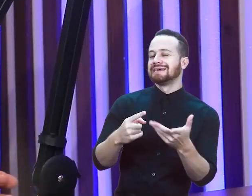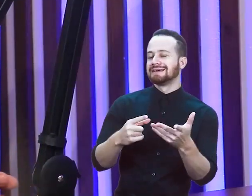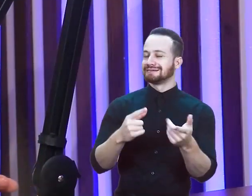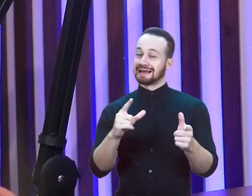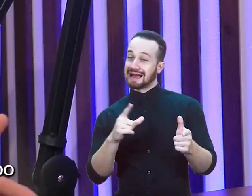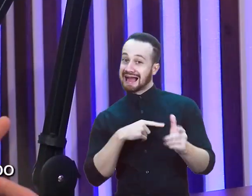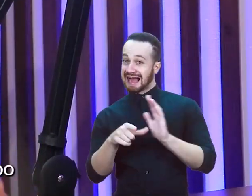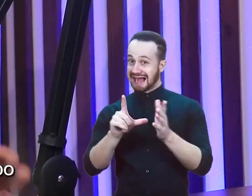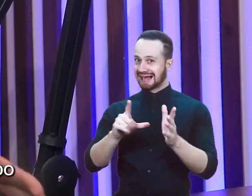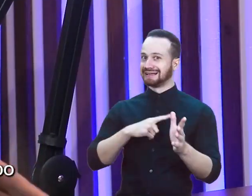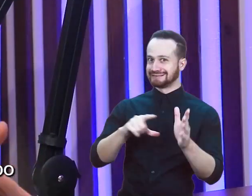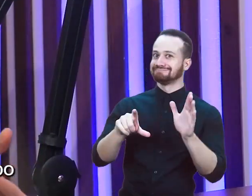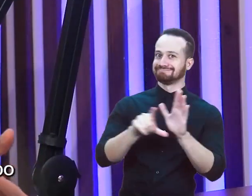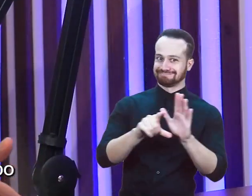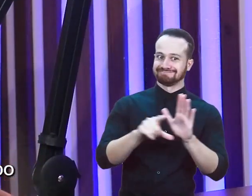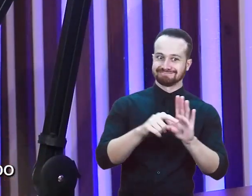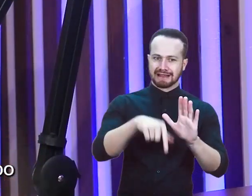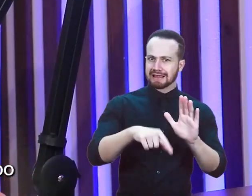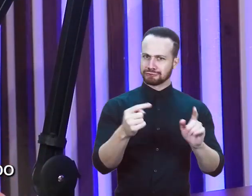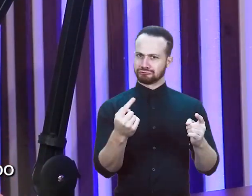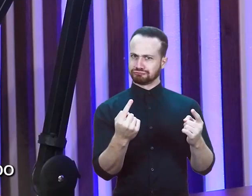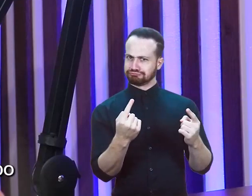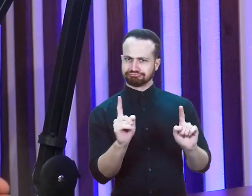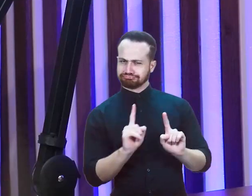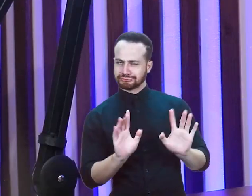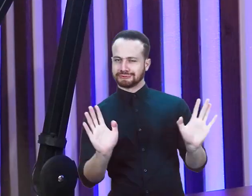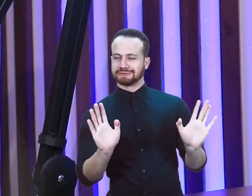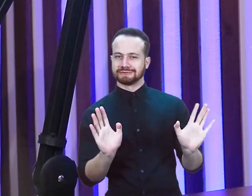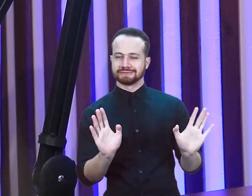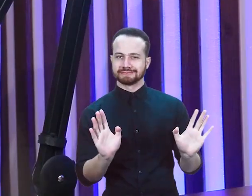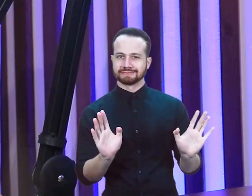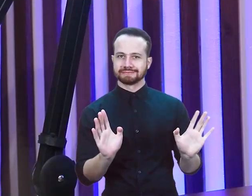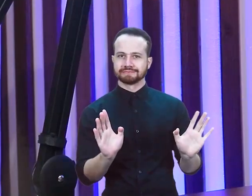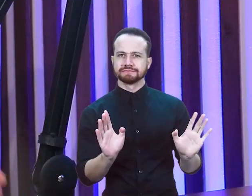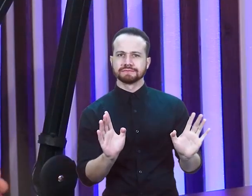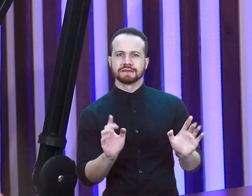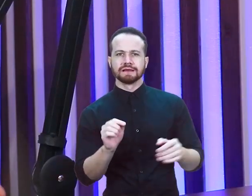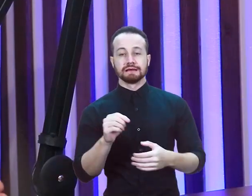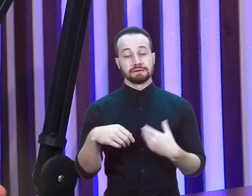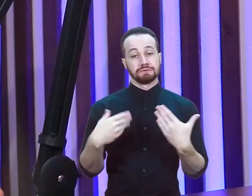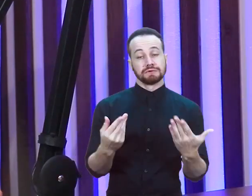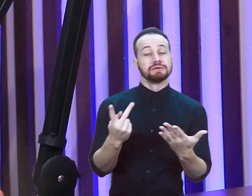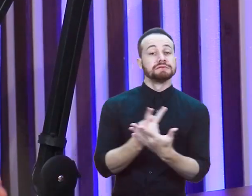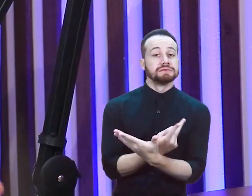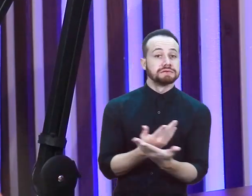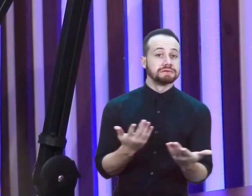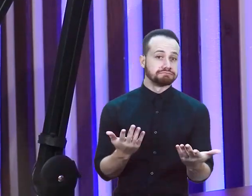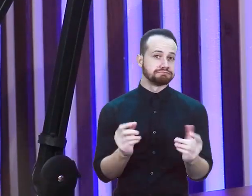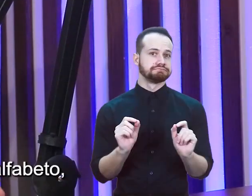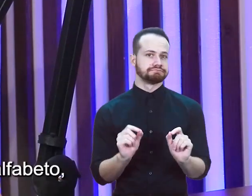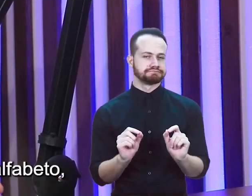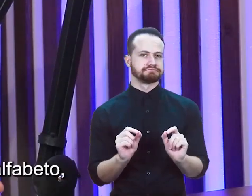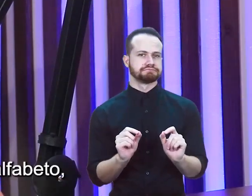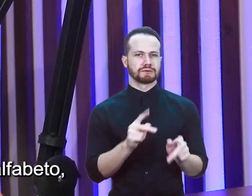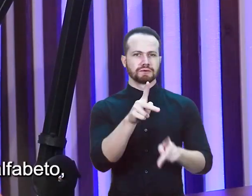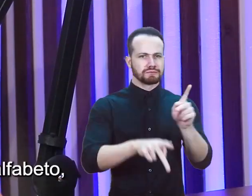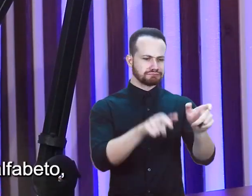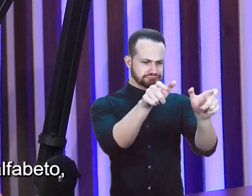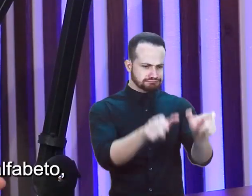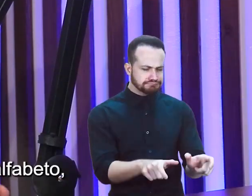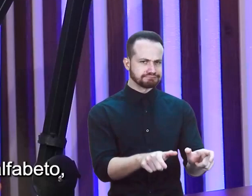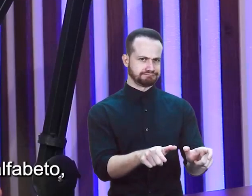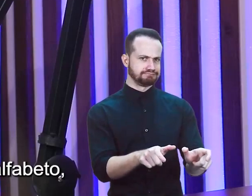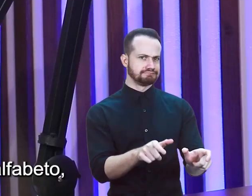lei. Então demora mais um tempo. E isso, os resultados, o povo